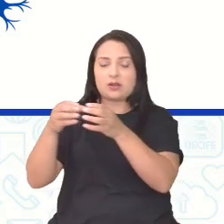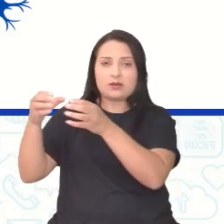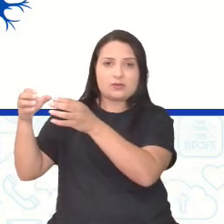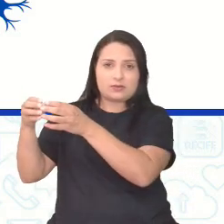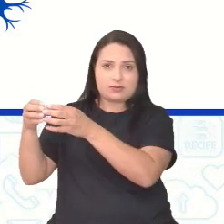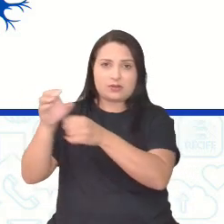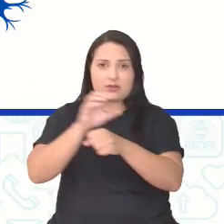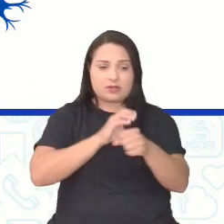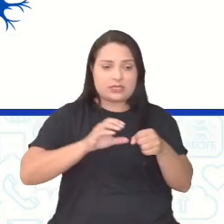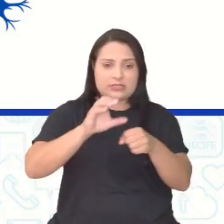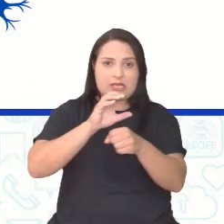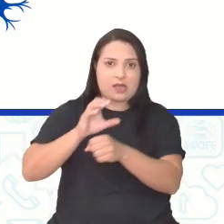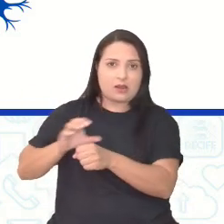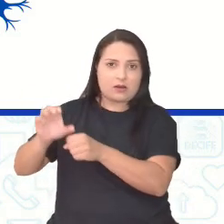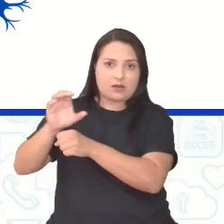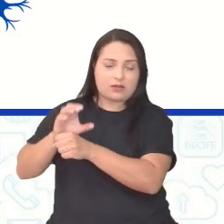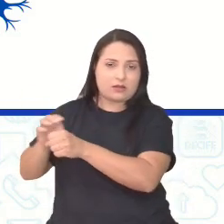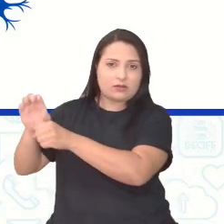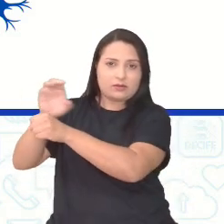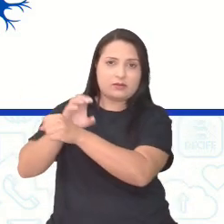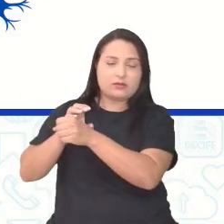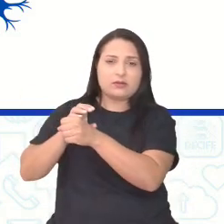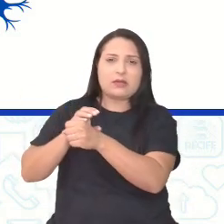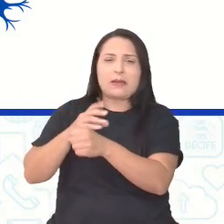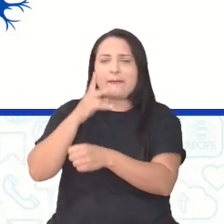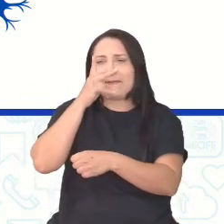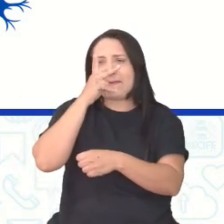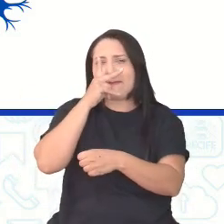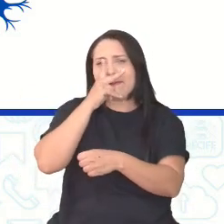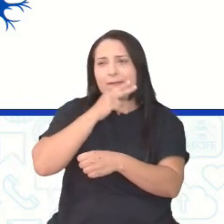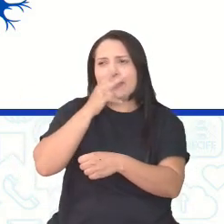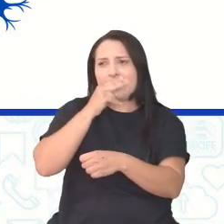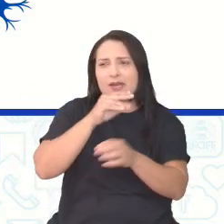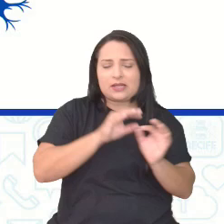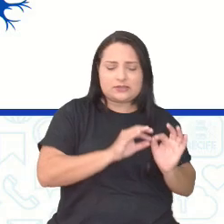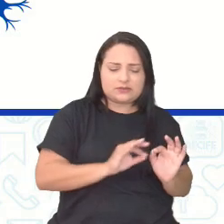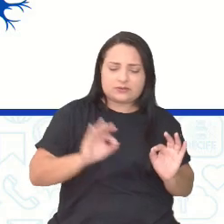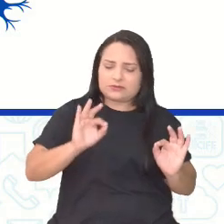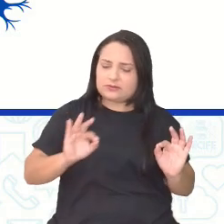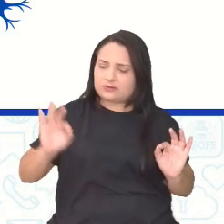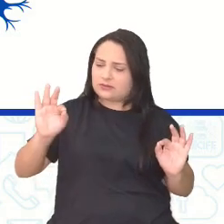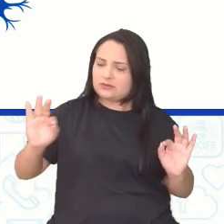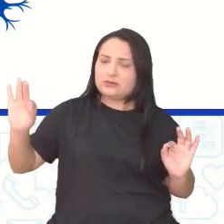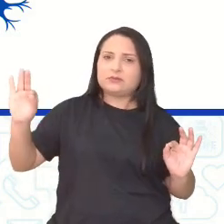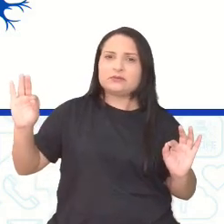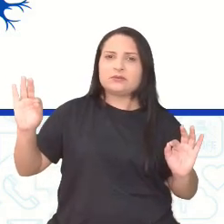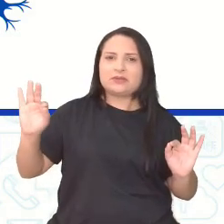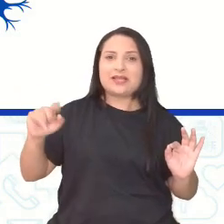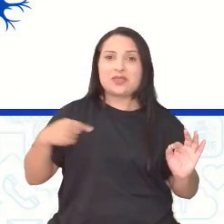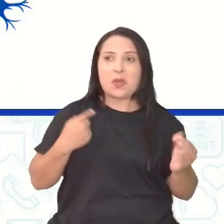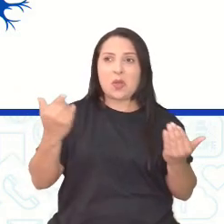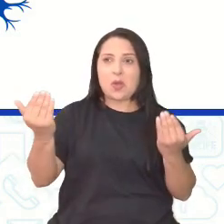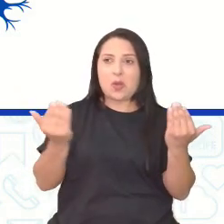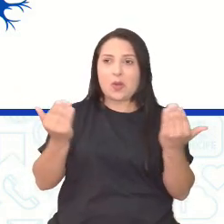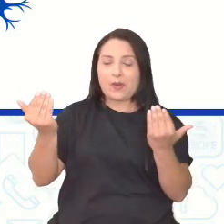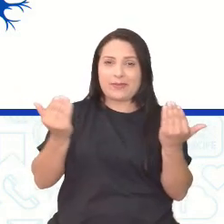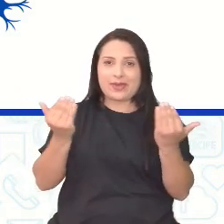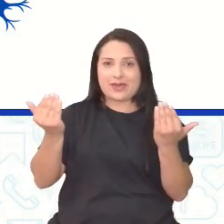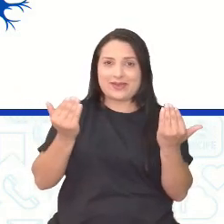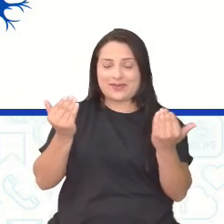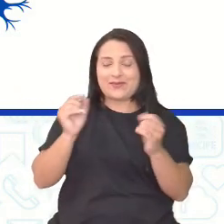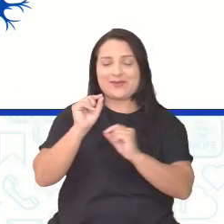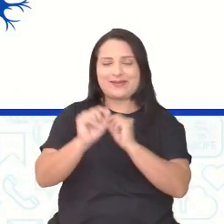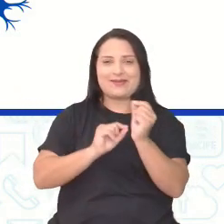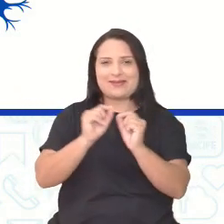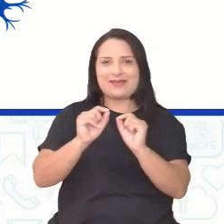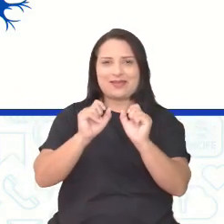olha, um verdadeiro, né? Parece até um fio, levando essas informações. É assim que a gente compara o nosso sistema